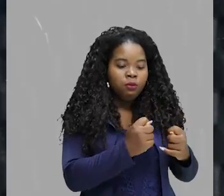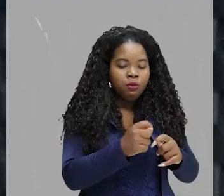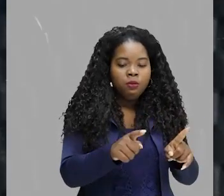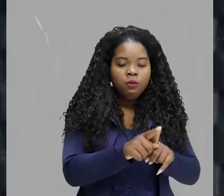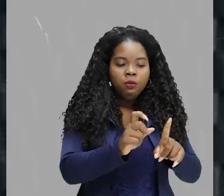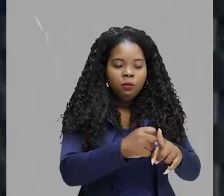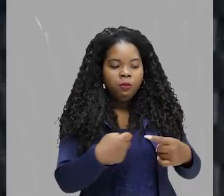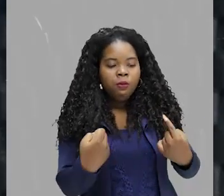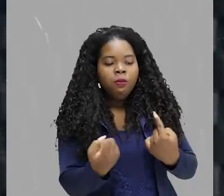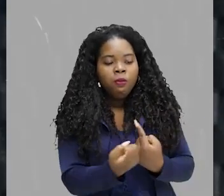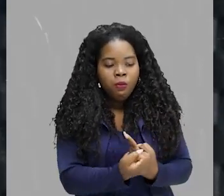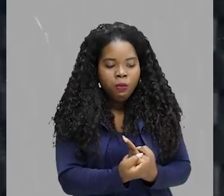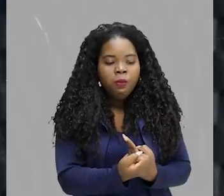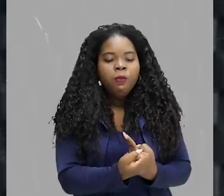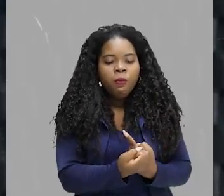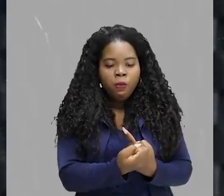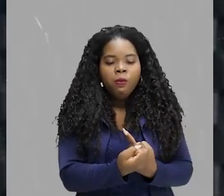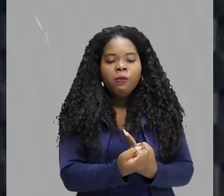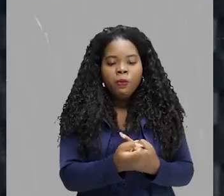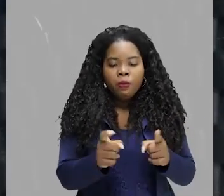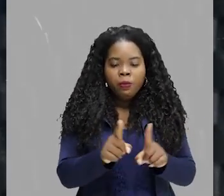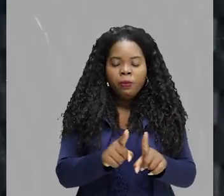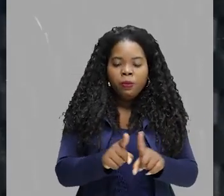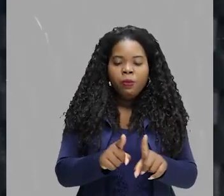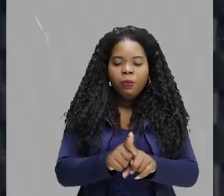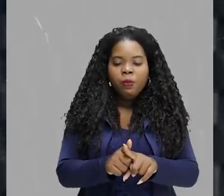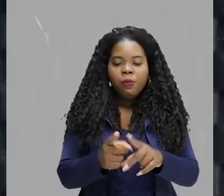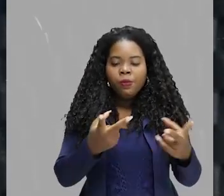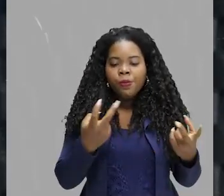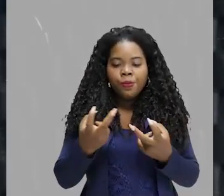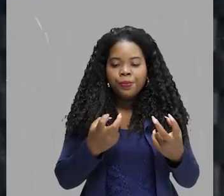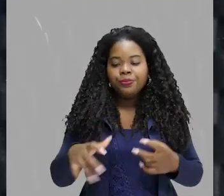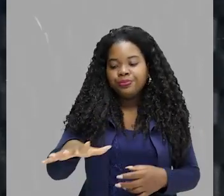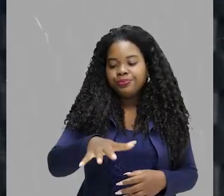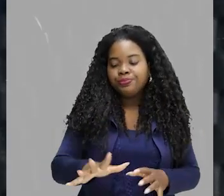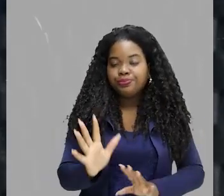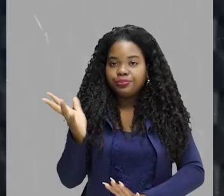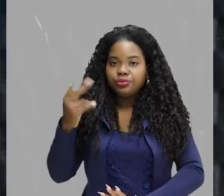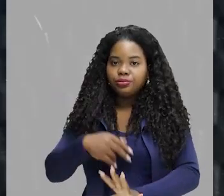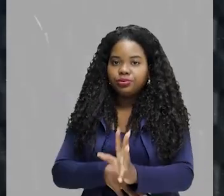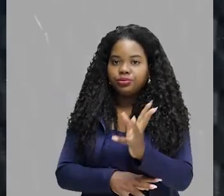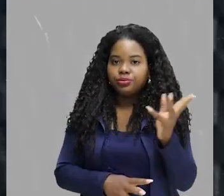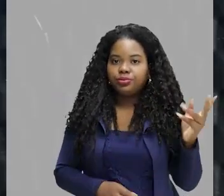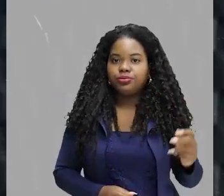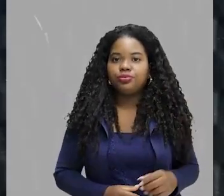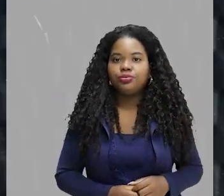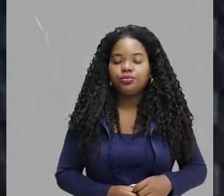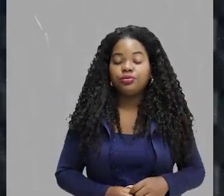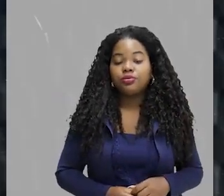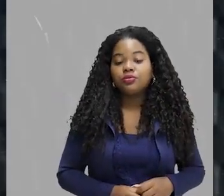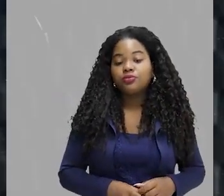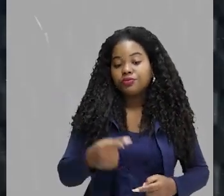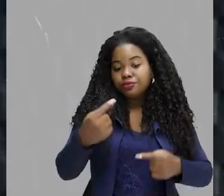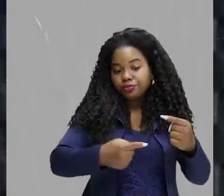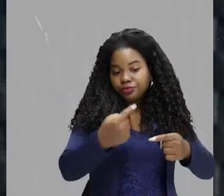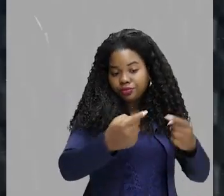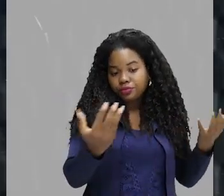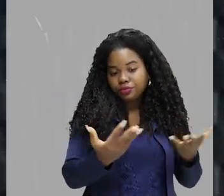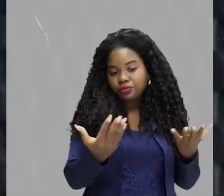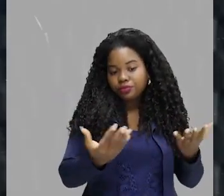vista social e também do ponto de vista ambiental. Por isso que a gente discute esse